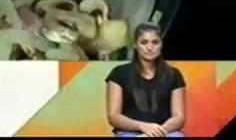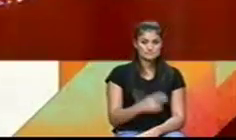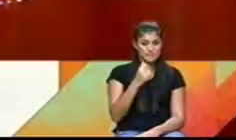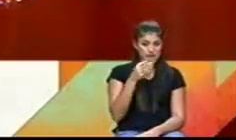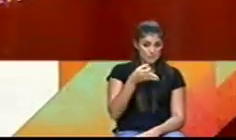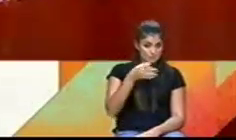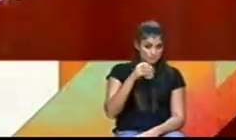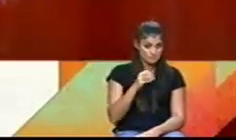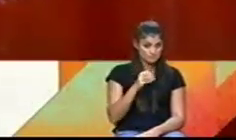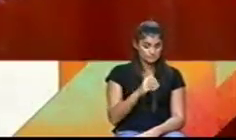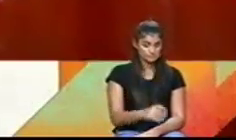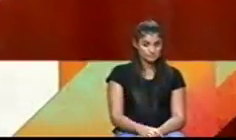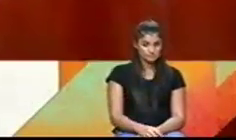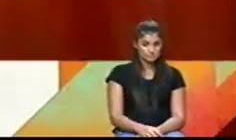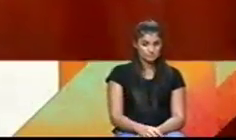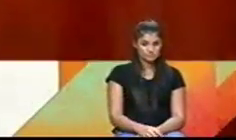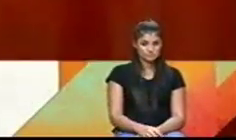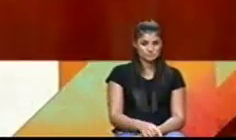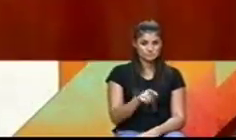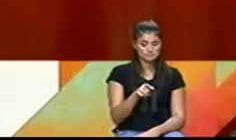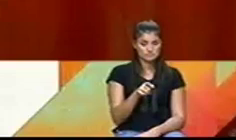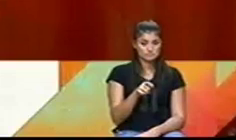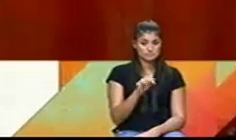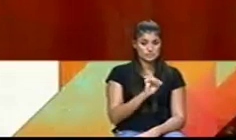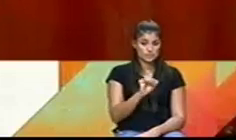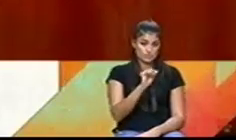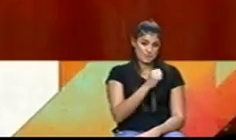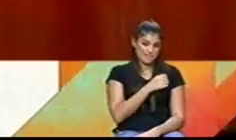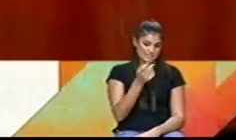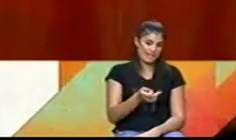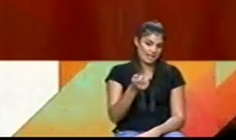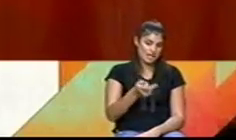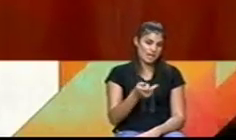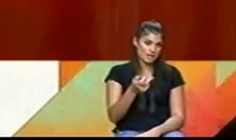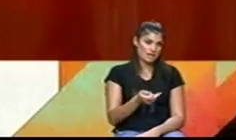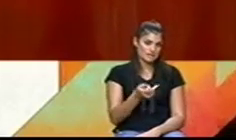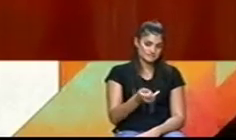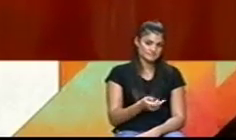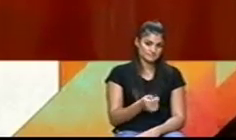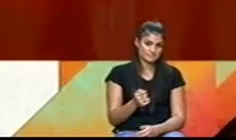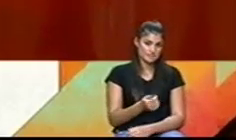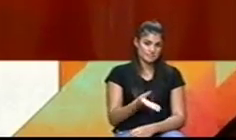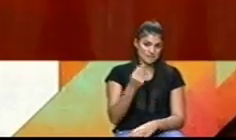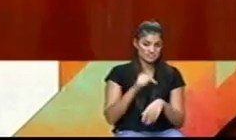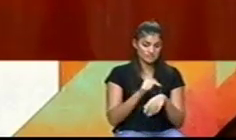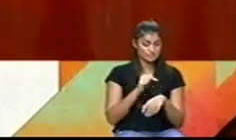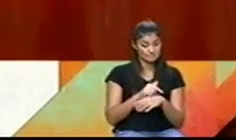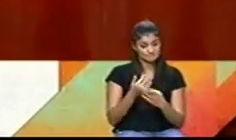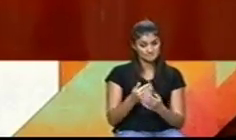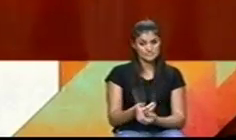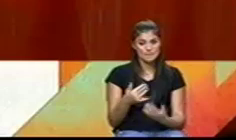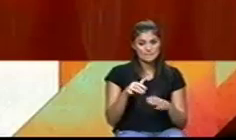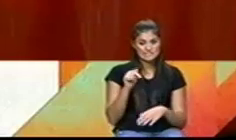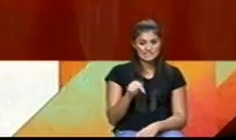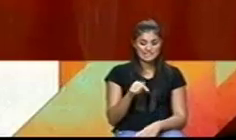e aipo. Que em sua casa vamos tem que estar a apurar mais mais um sim, sim, vai precisar de estar mais tempo. Mas aqui